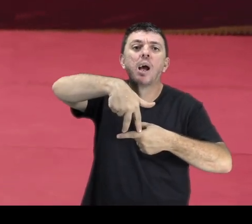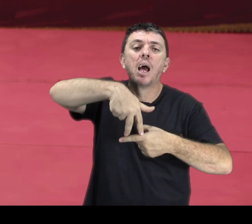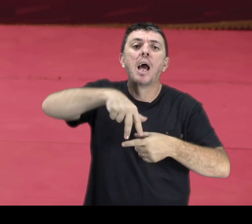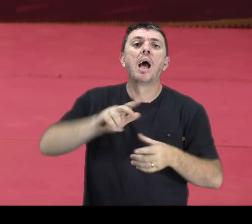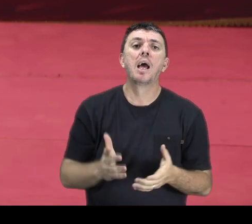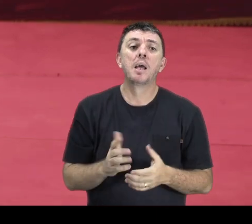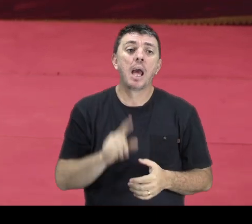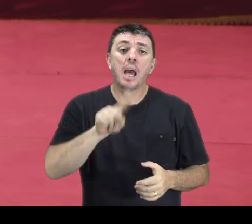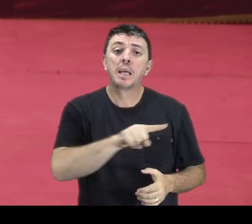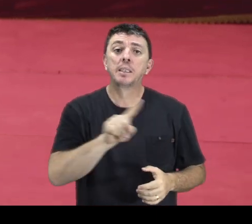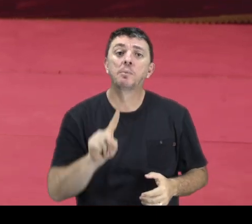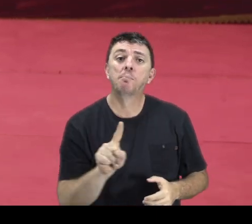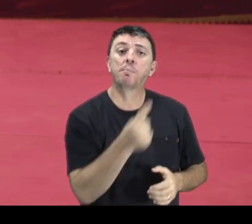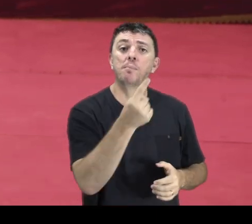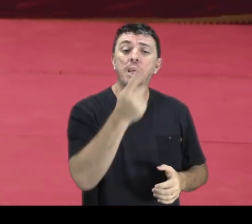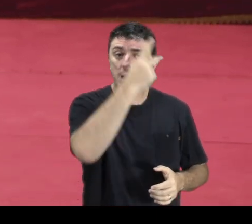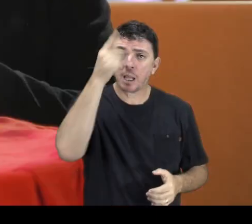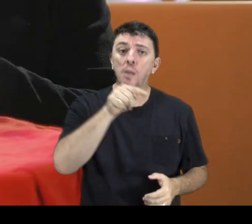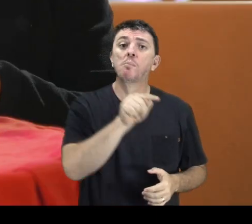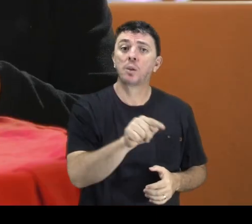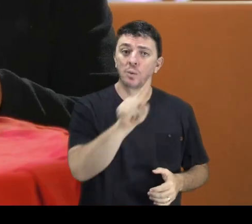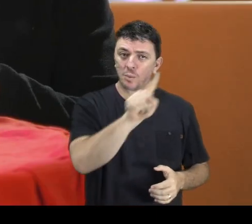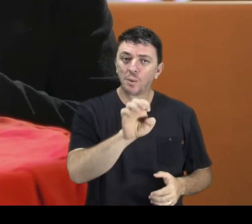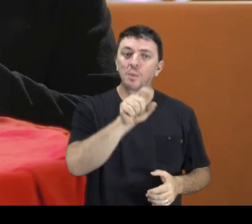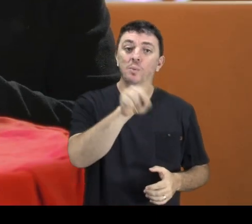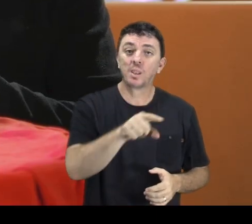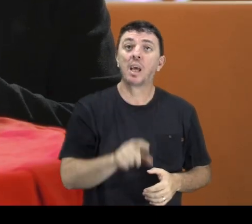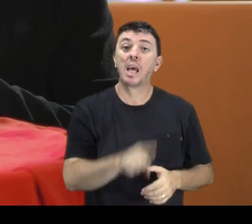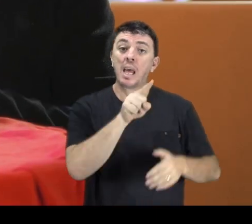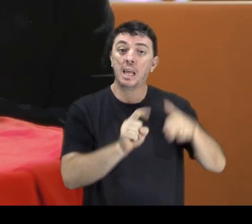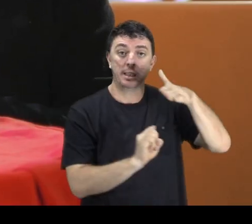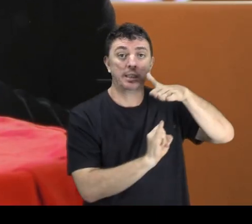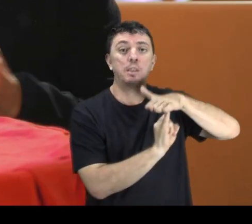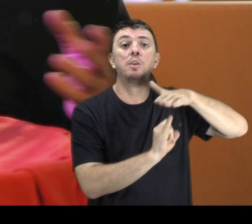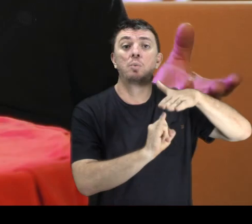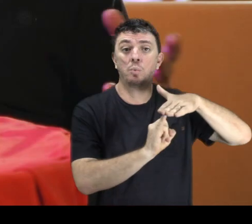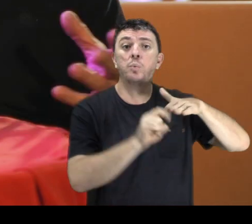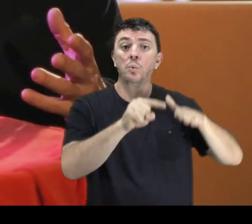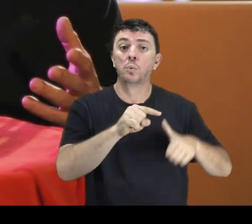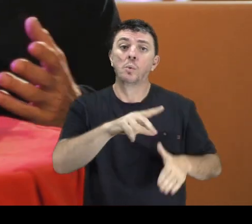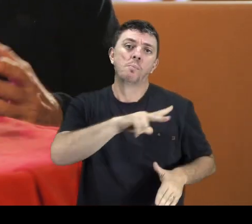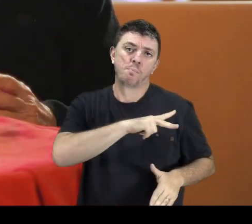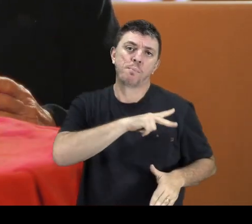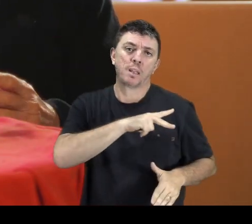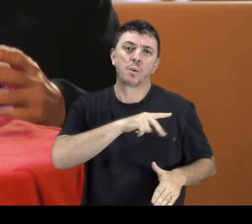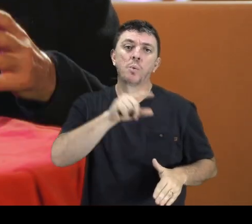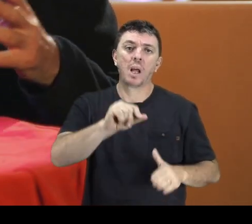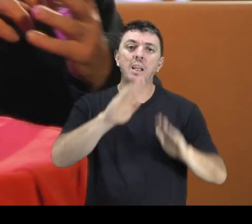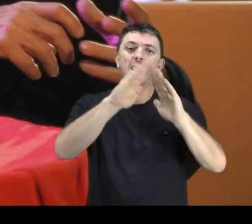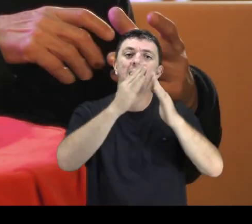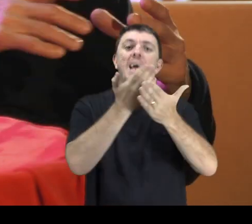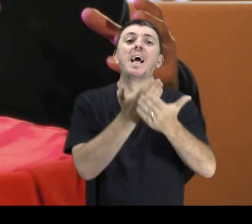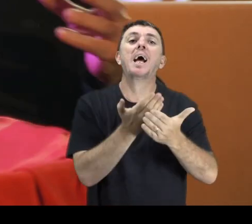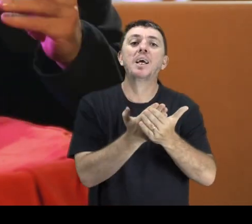a primeira pessoa particular, né, entidade privada, abriu uma escola de circo no Brasil e praticamente é mais longeva, né?